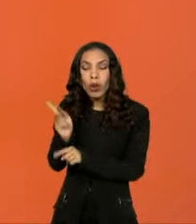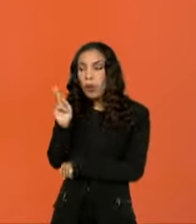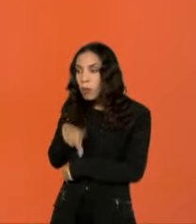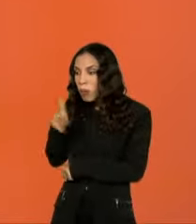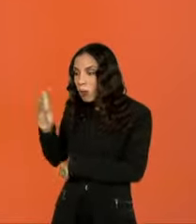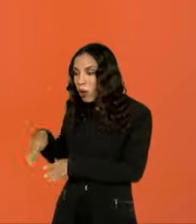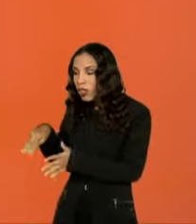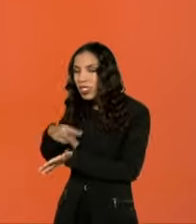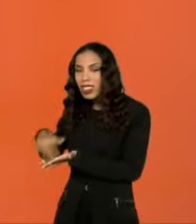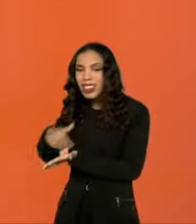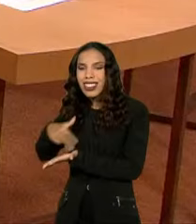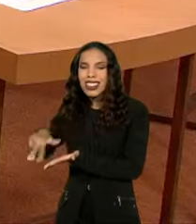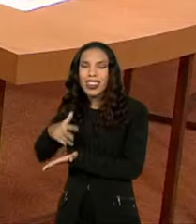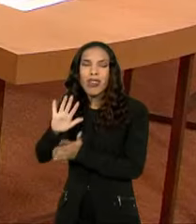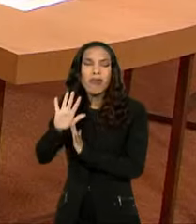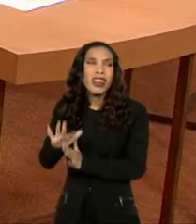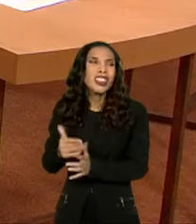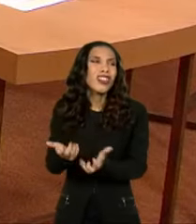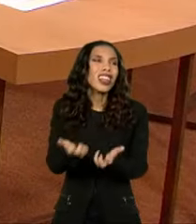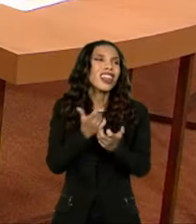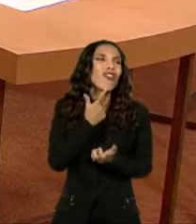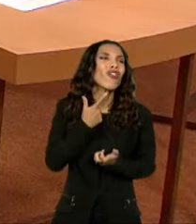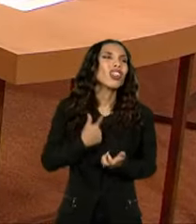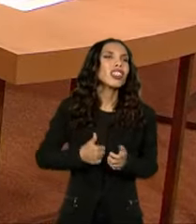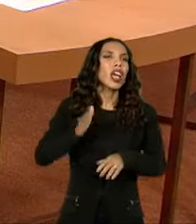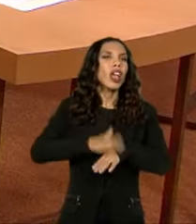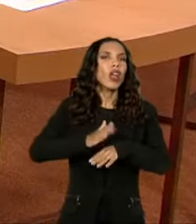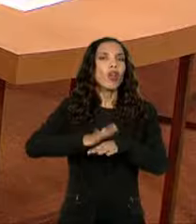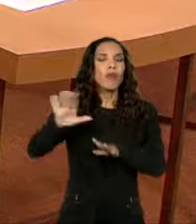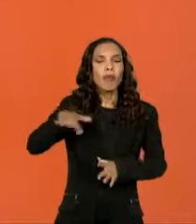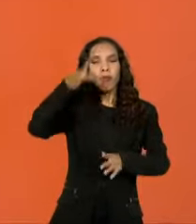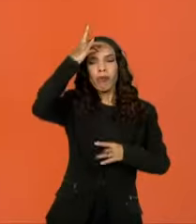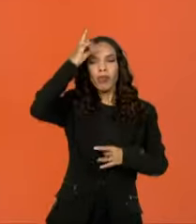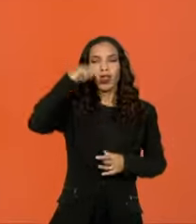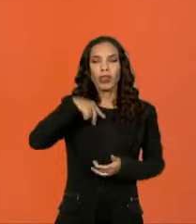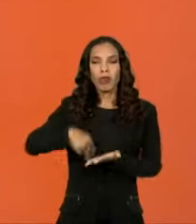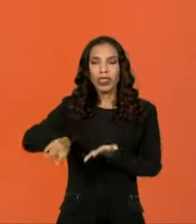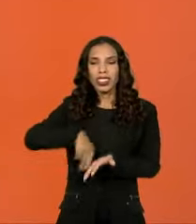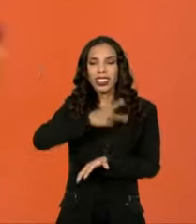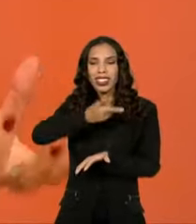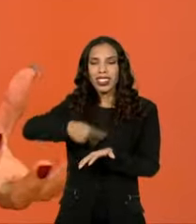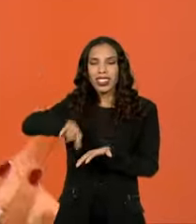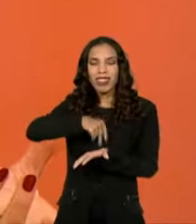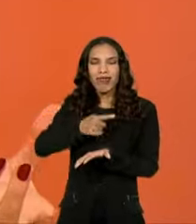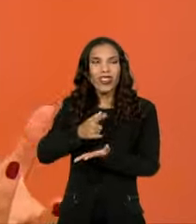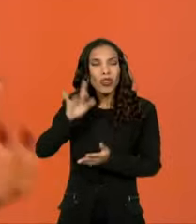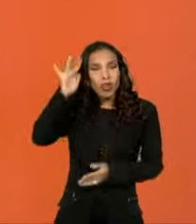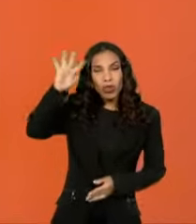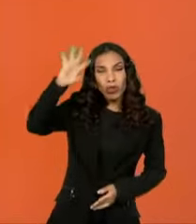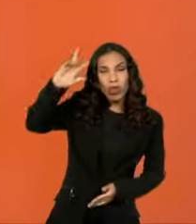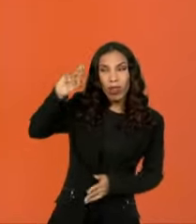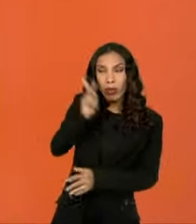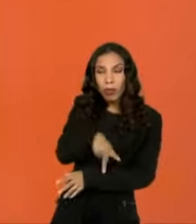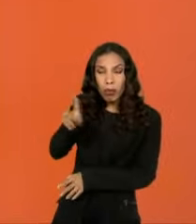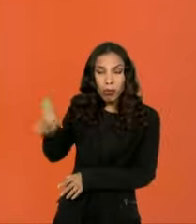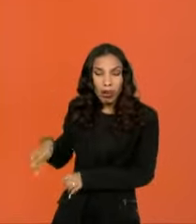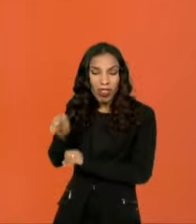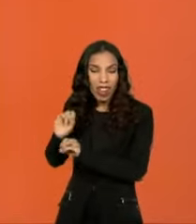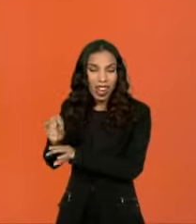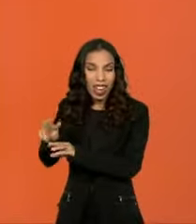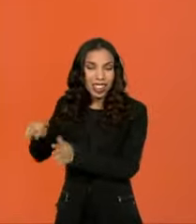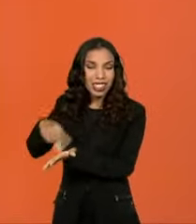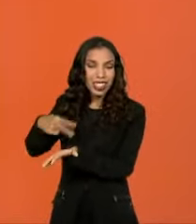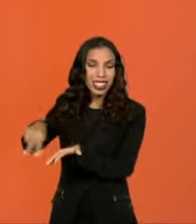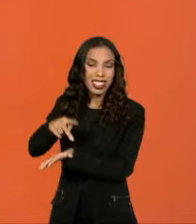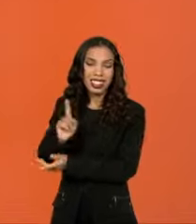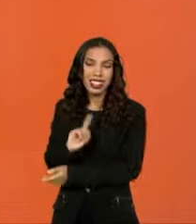sonho era dançar. Entendi. São coisas diferentes. Eu respeito as duas coisas, mas o meu sonho não era ser professora de dança, era dançar.